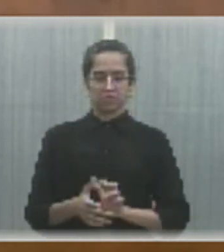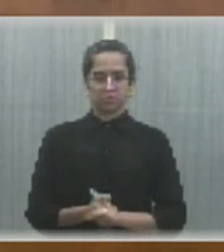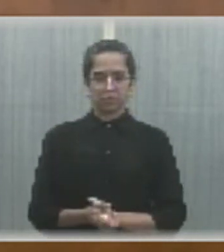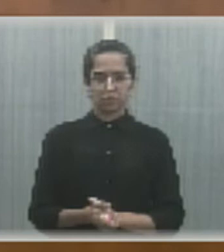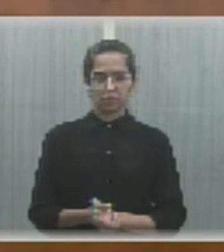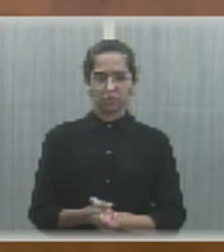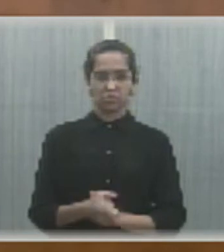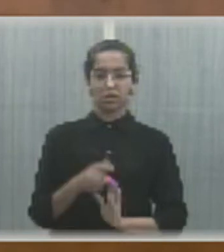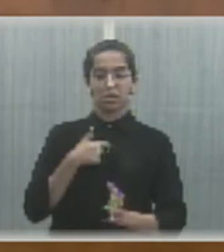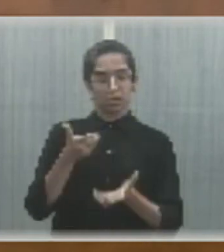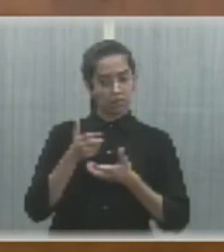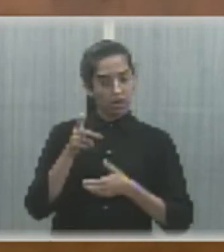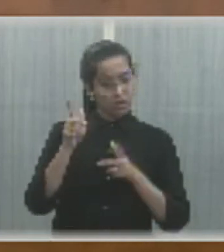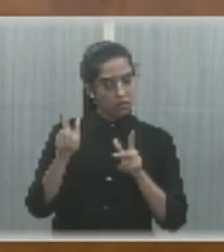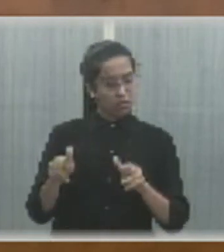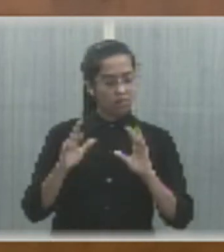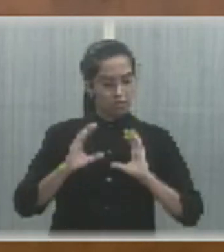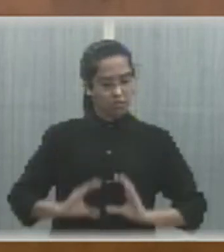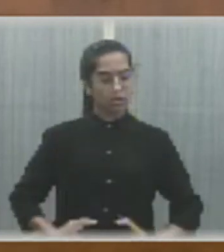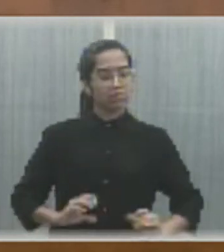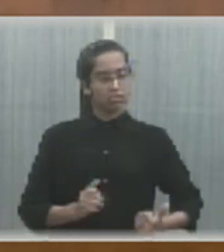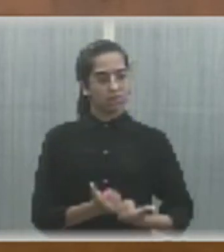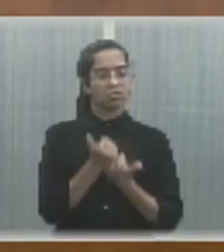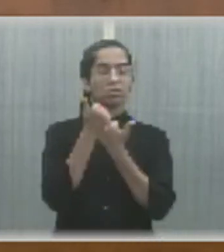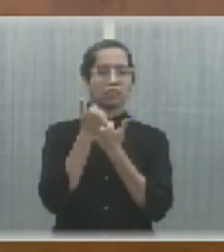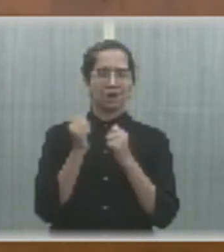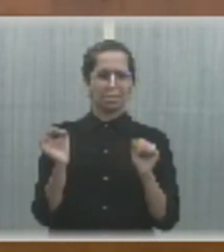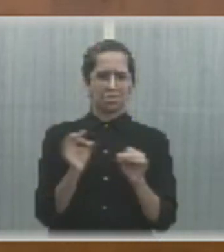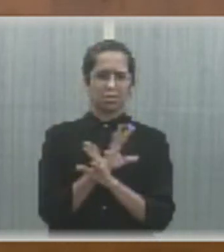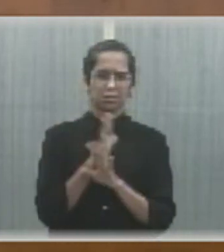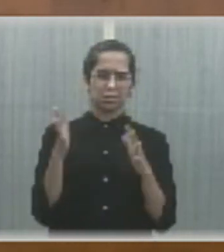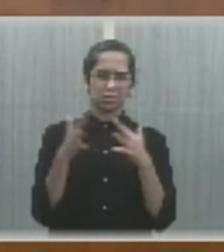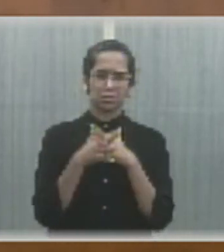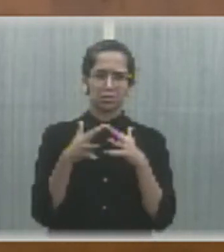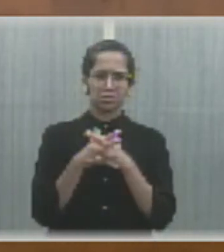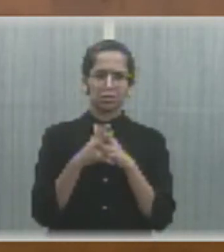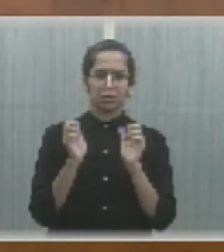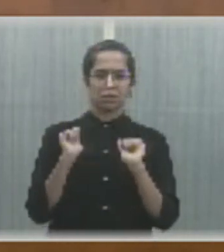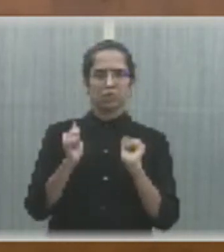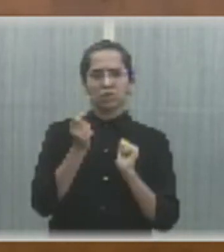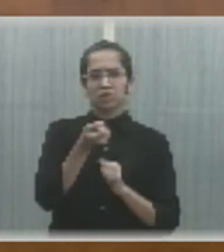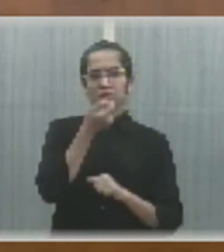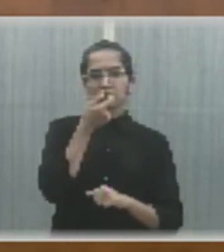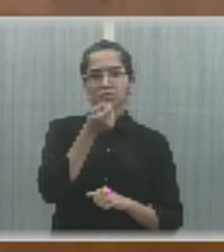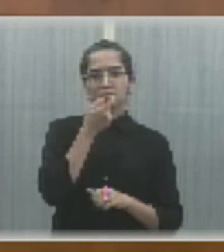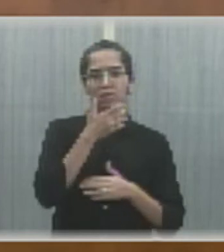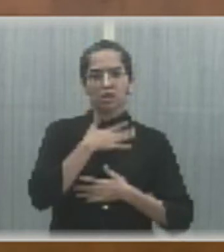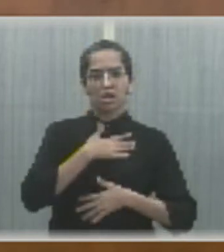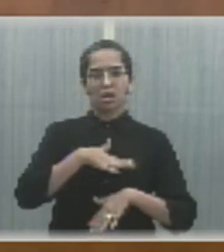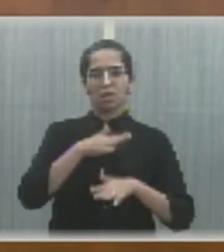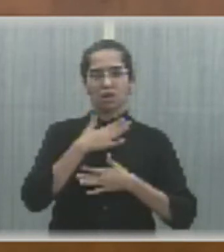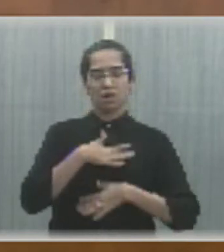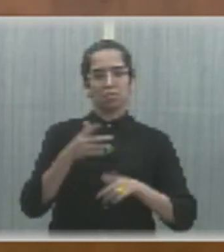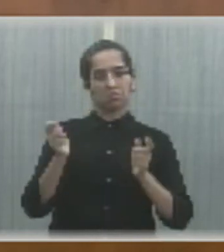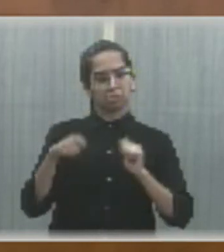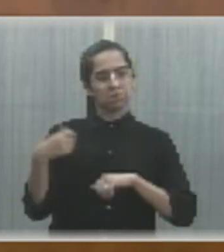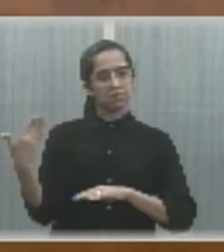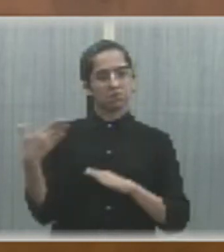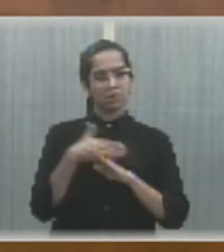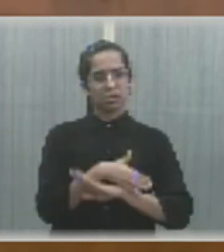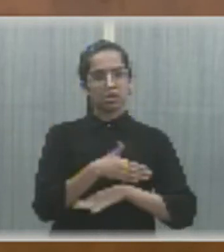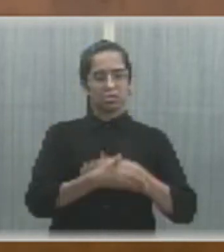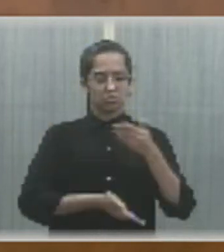quero dela também. Eu quero que ela se una a nós, acabe com essa confusão, tome um remedinho para se acalmar e venha dialogar conosco, trazer